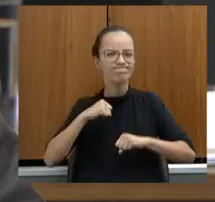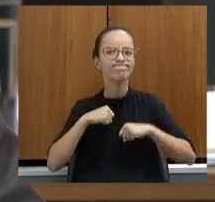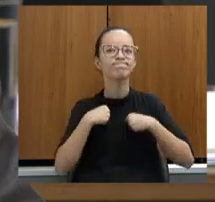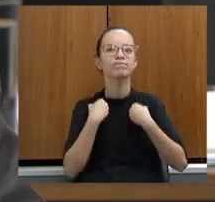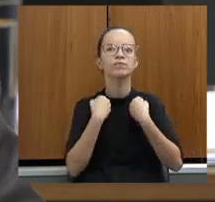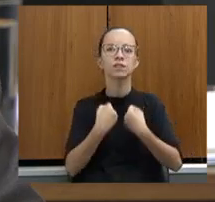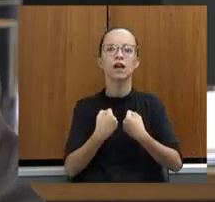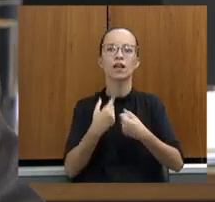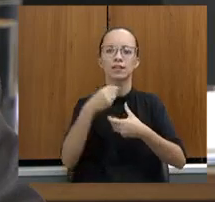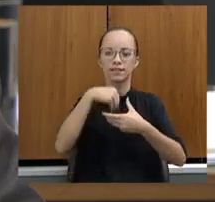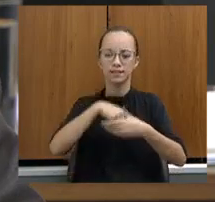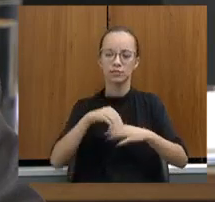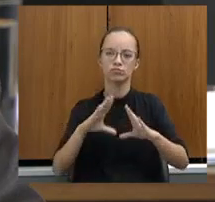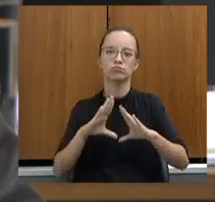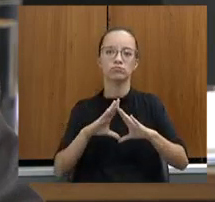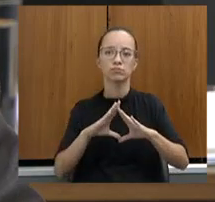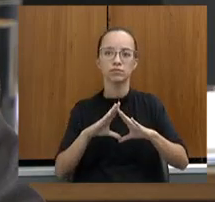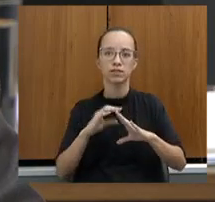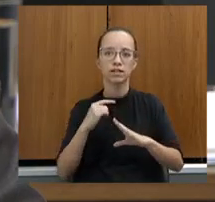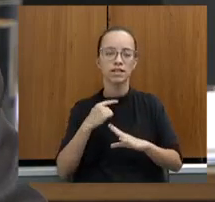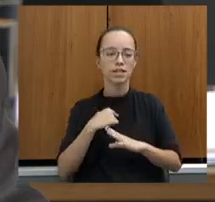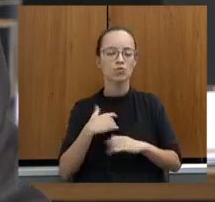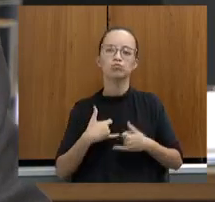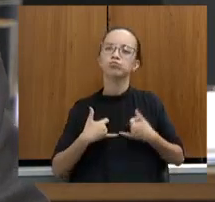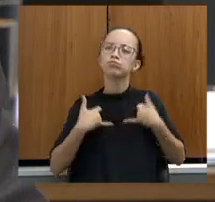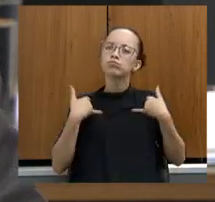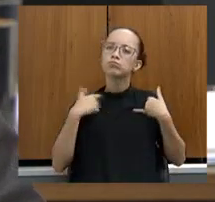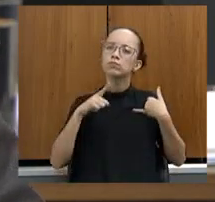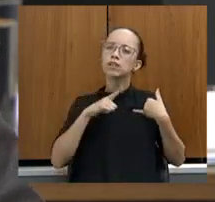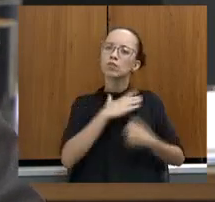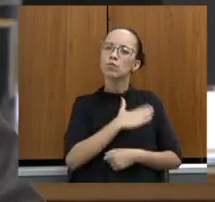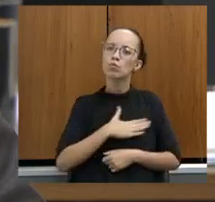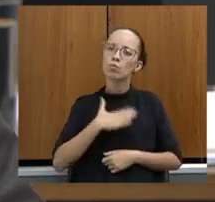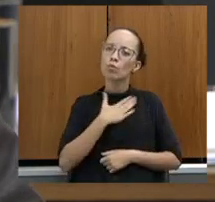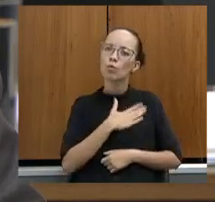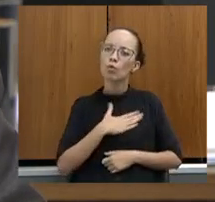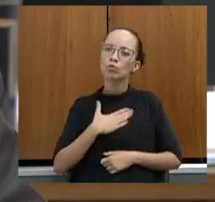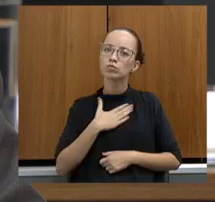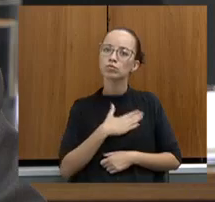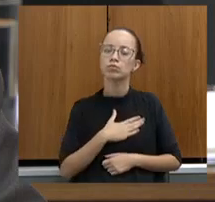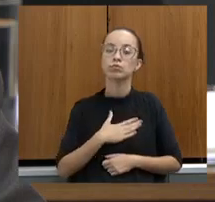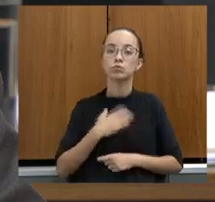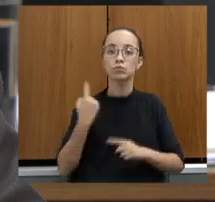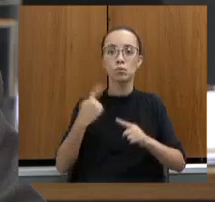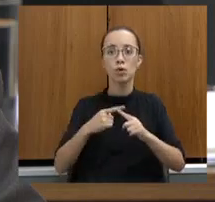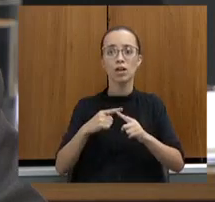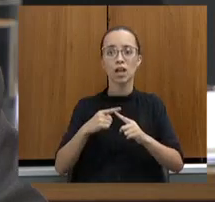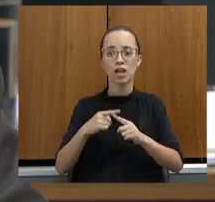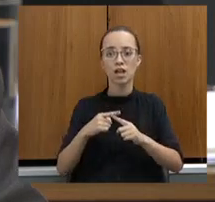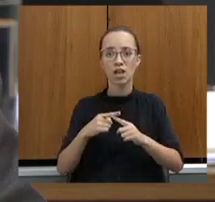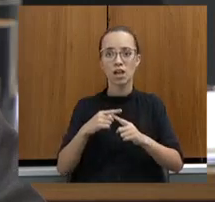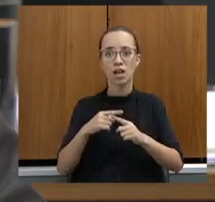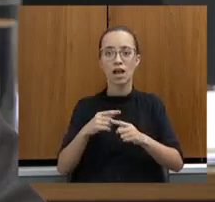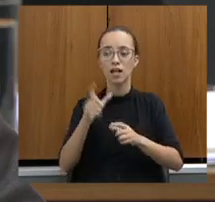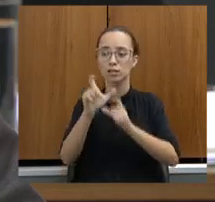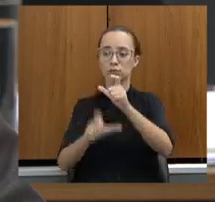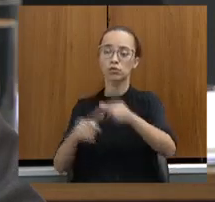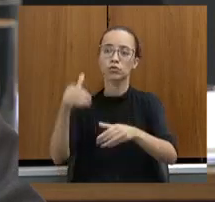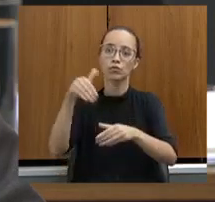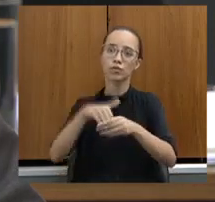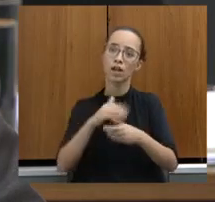processo legislativo e isso eu faço eu faço com orgulho eu faço com prazer até porque me confiaram nas urnas